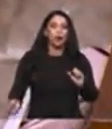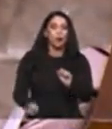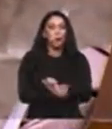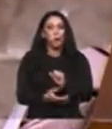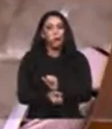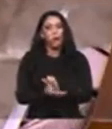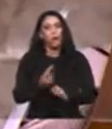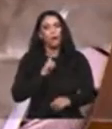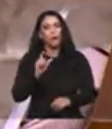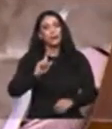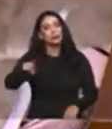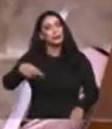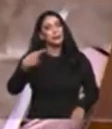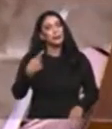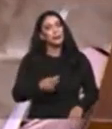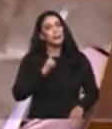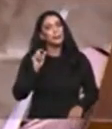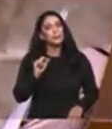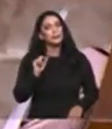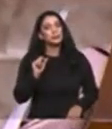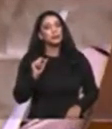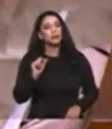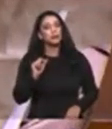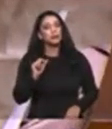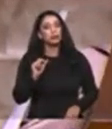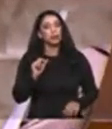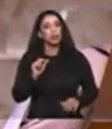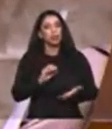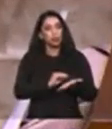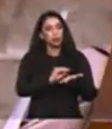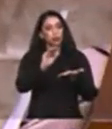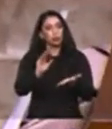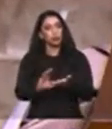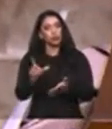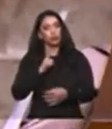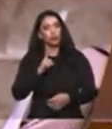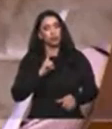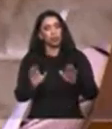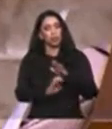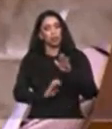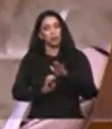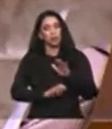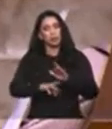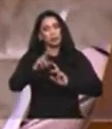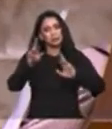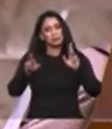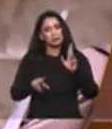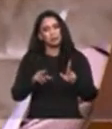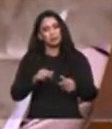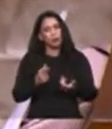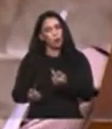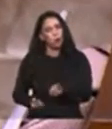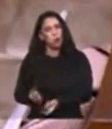passiva, posterior à ocultação da origem ilícita dos valores obtidos pelo emprego de diversos mecanismos